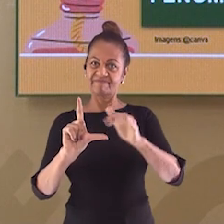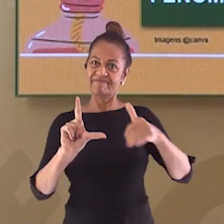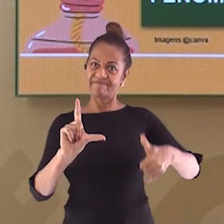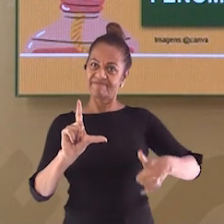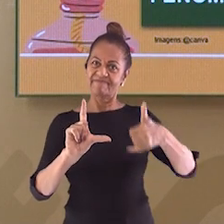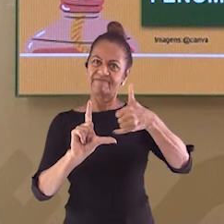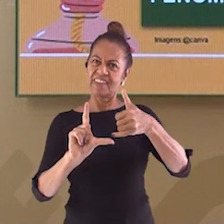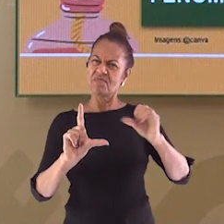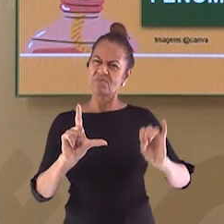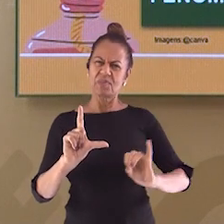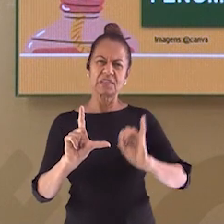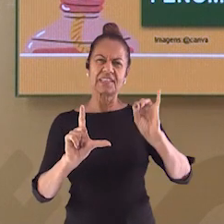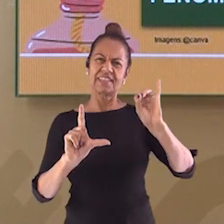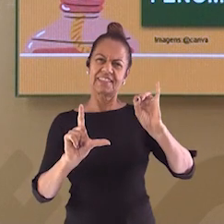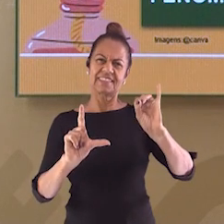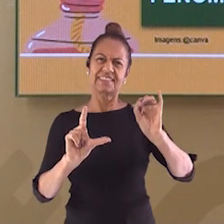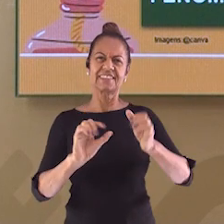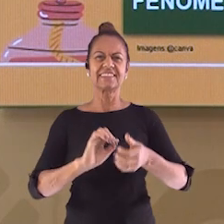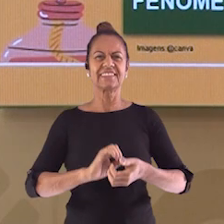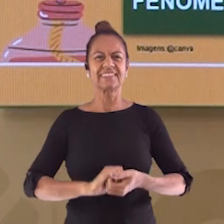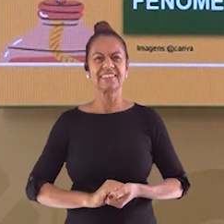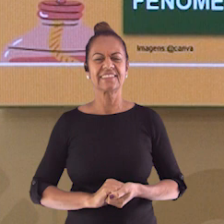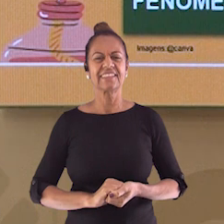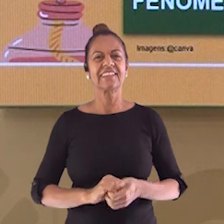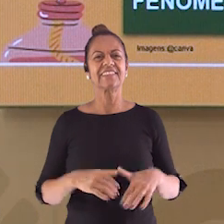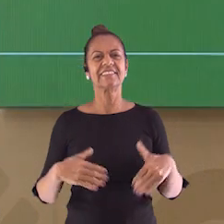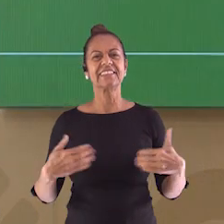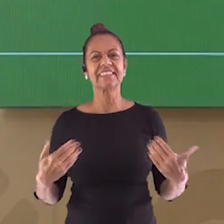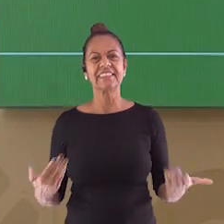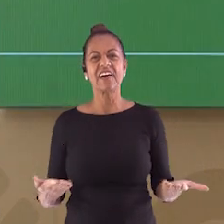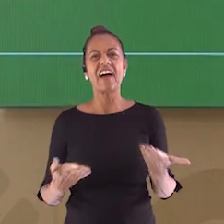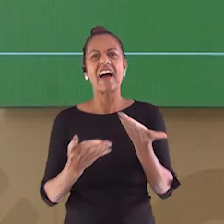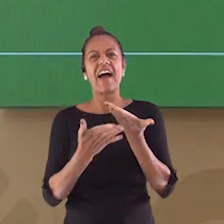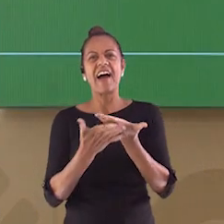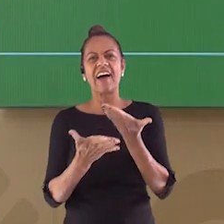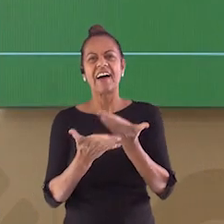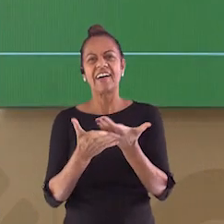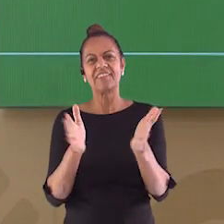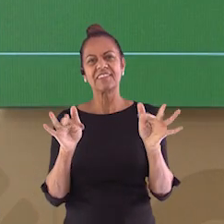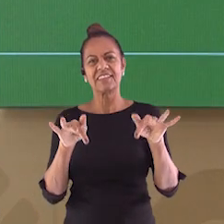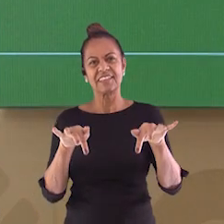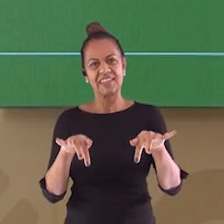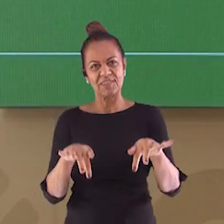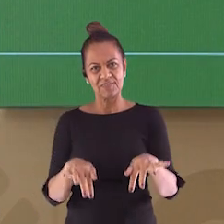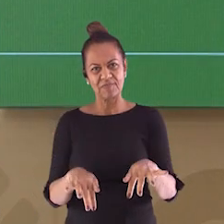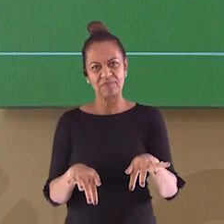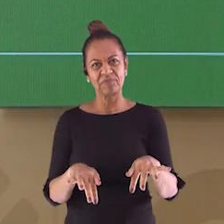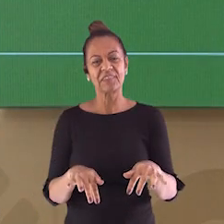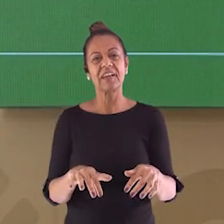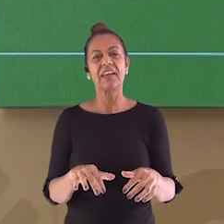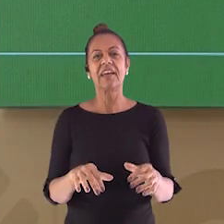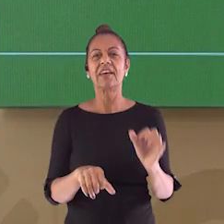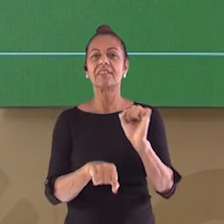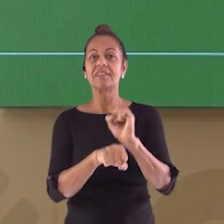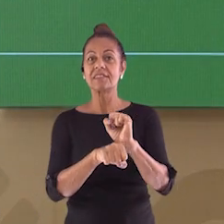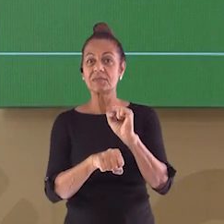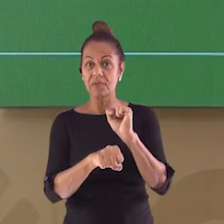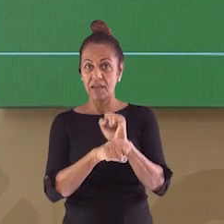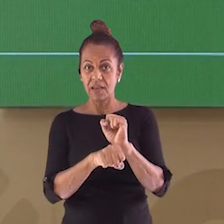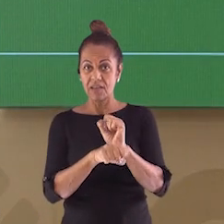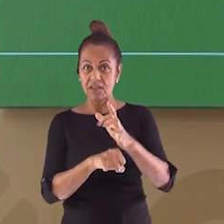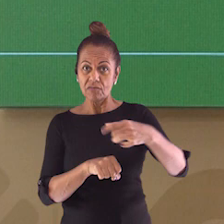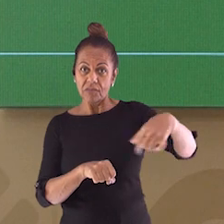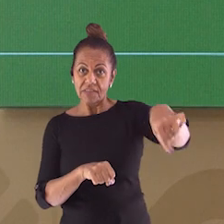nós, professores do Dever em Casa na TV. Estamos chegando ao fim de mais uma aula no Dever em Casa na TV.